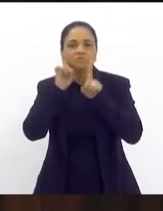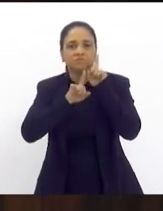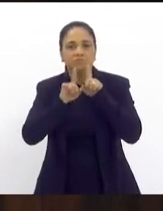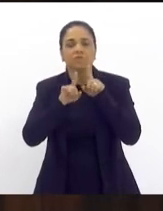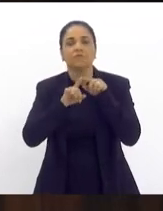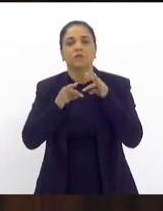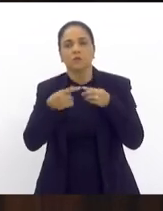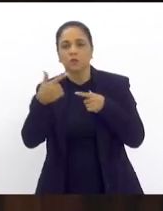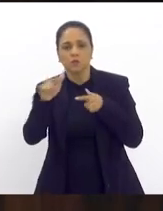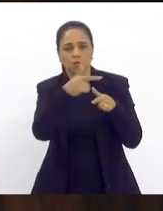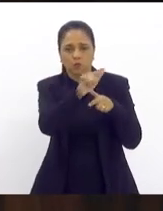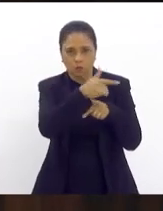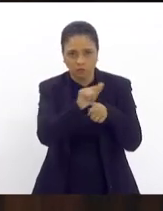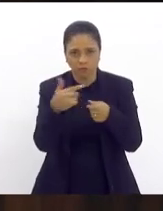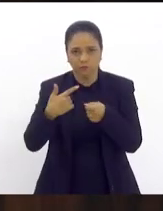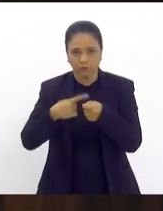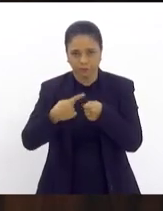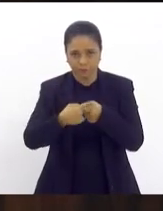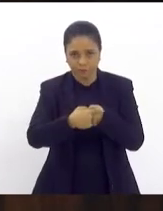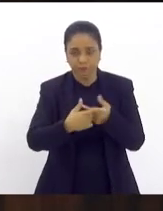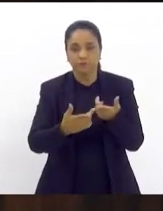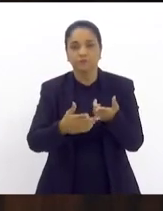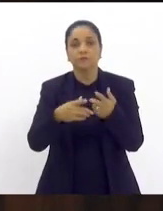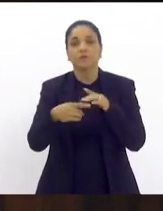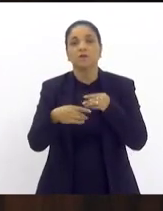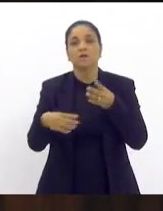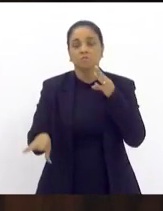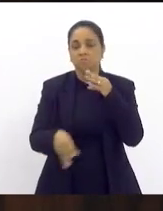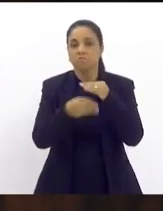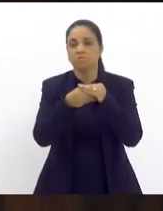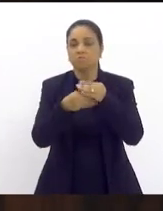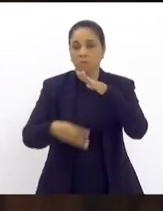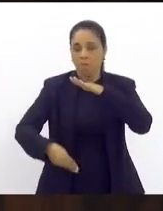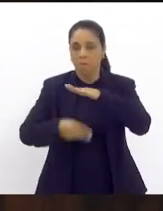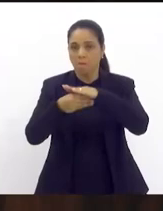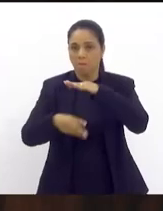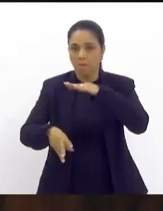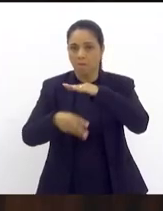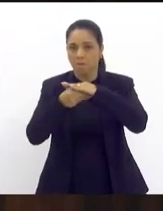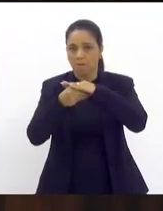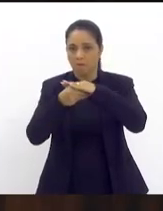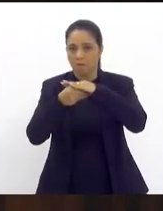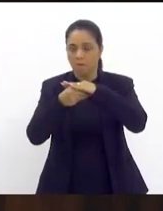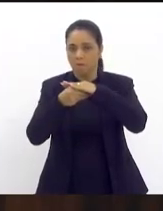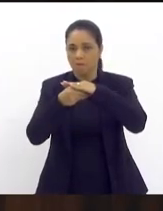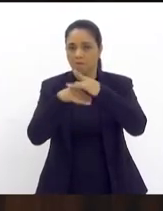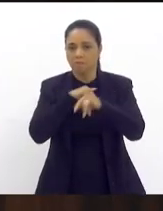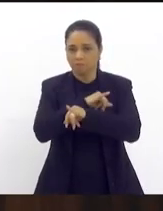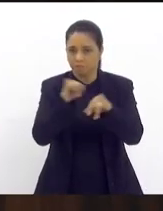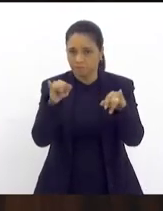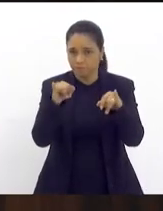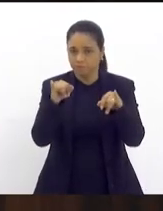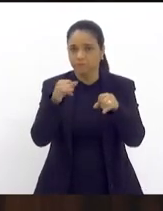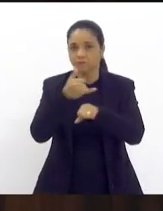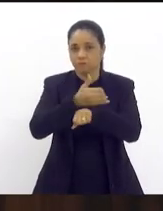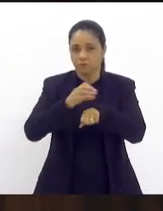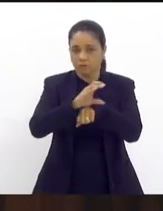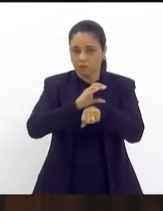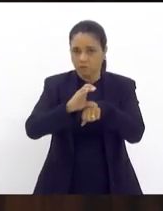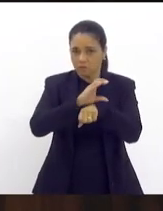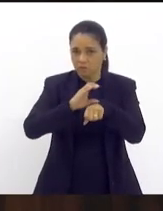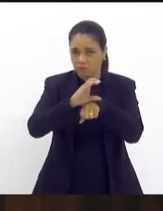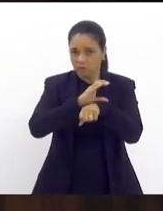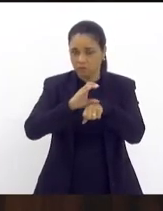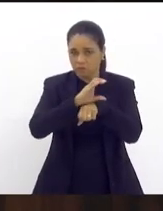providências para emitir os pareceres com os pareceres emitidos da Constituição e justiça pela